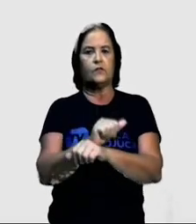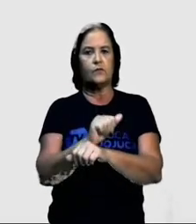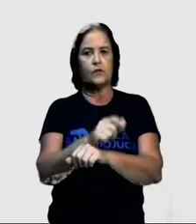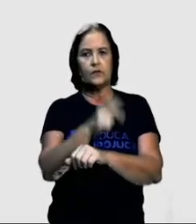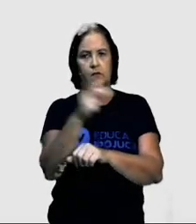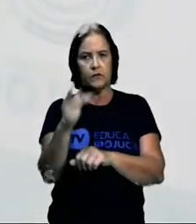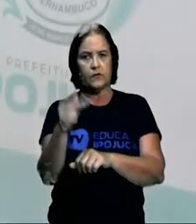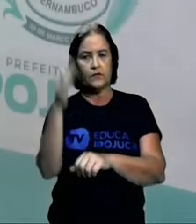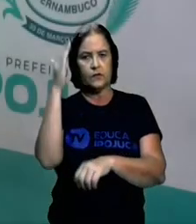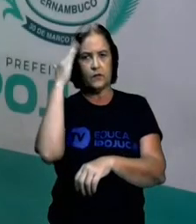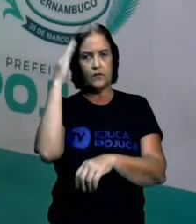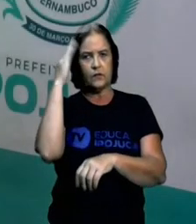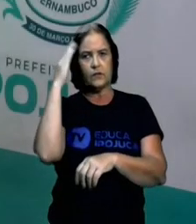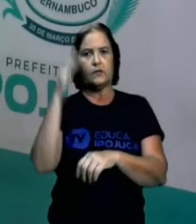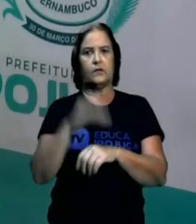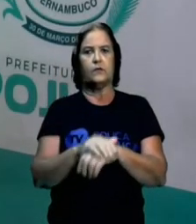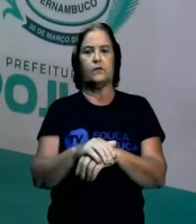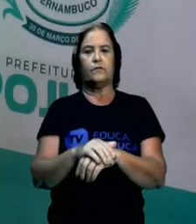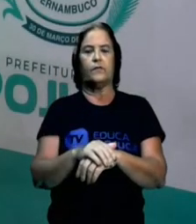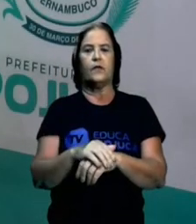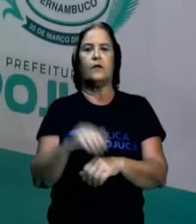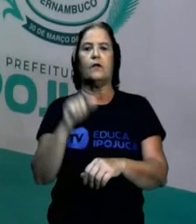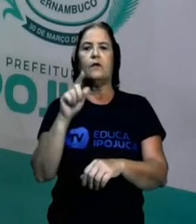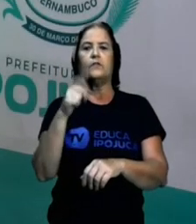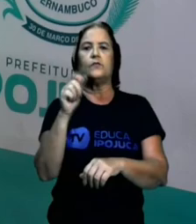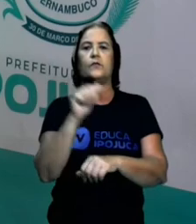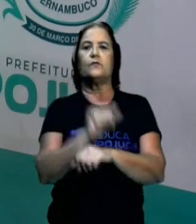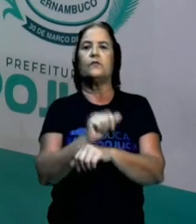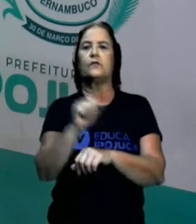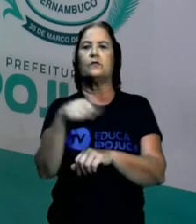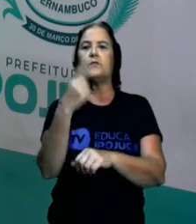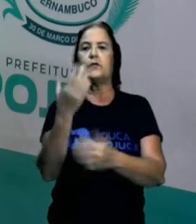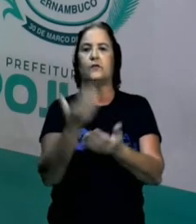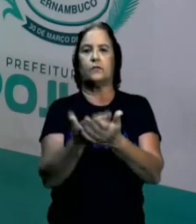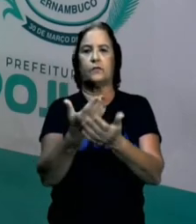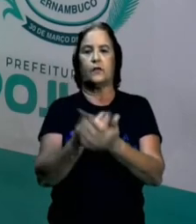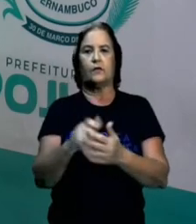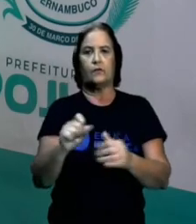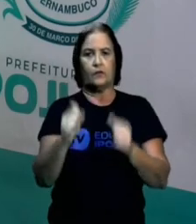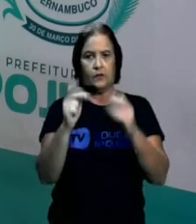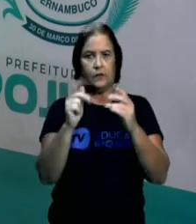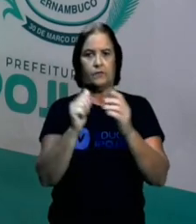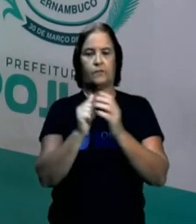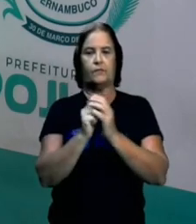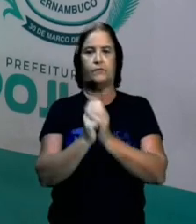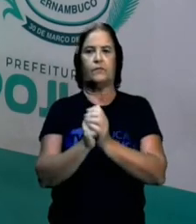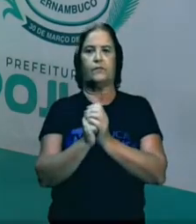vocês tenham entendido e eu aguardo vocês na nossa próxima aula. Valeu!